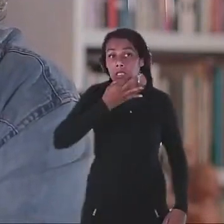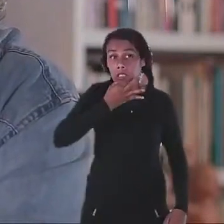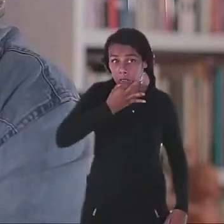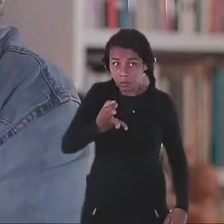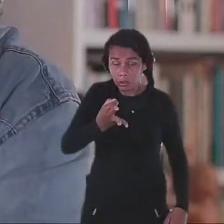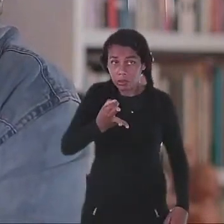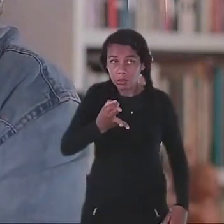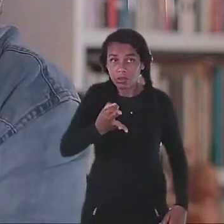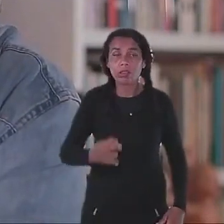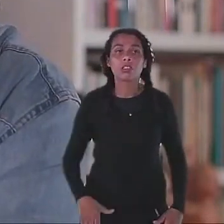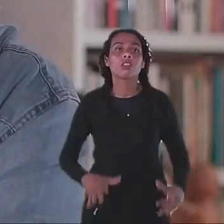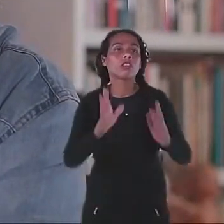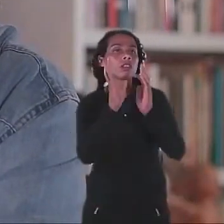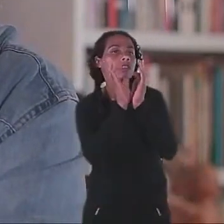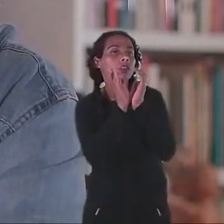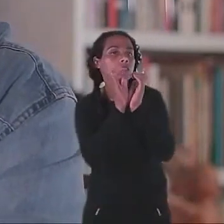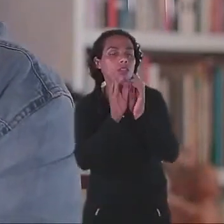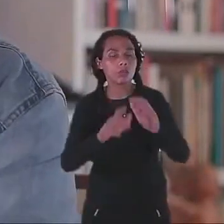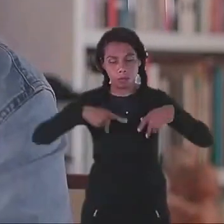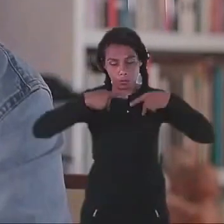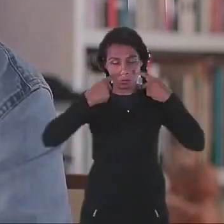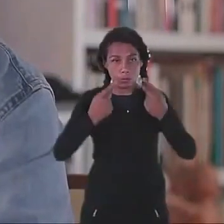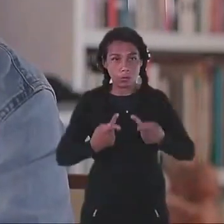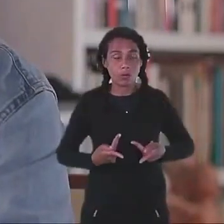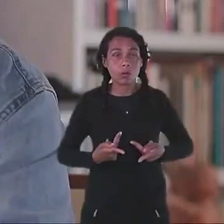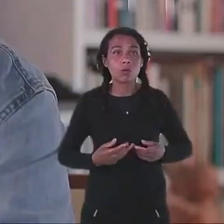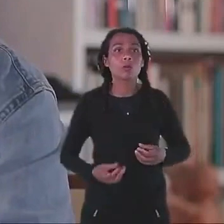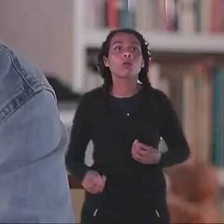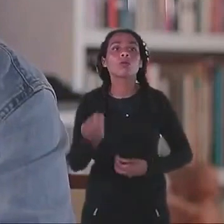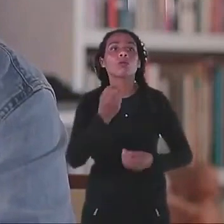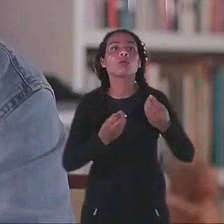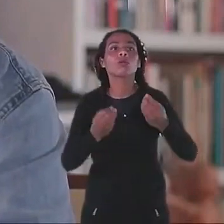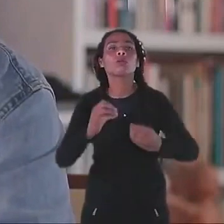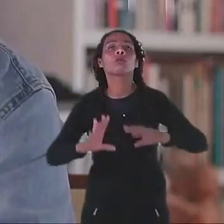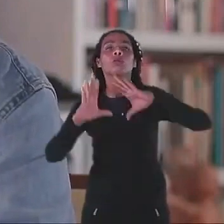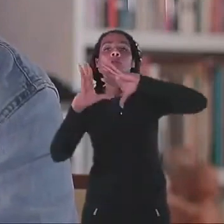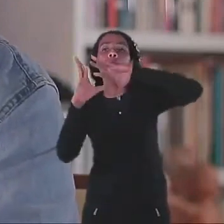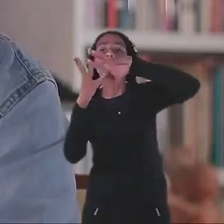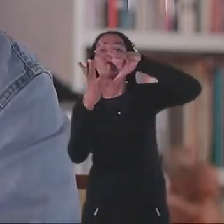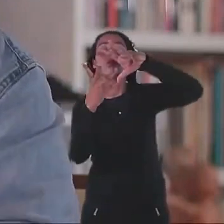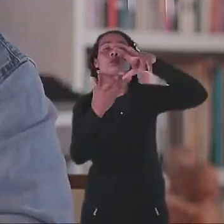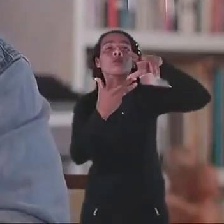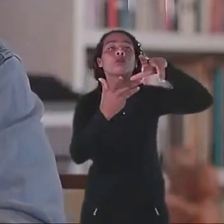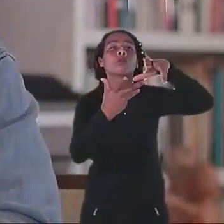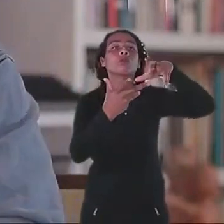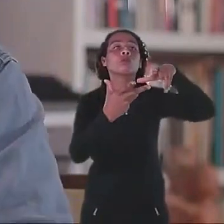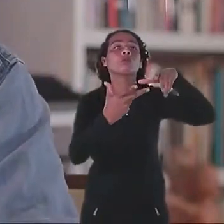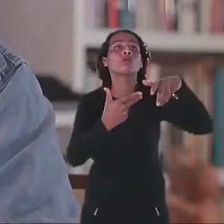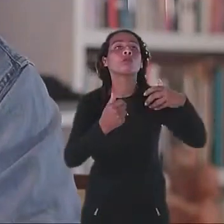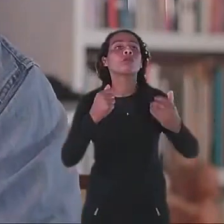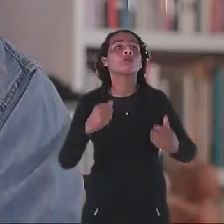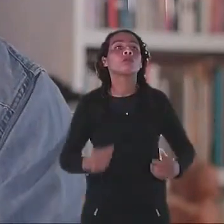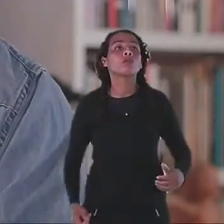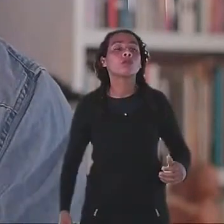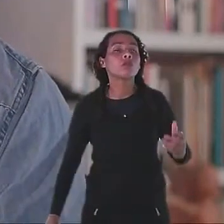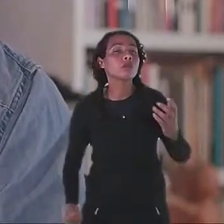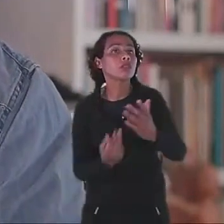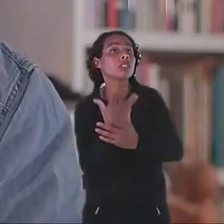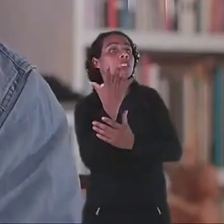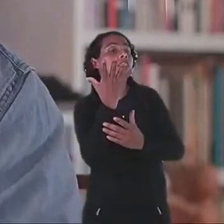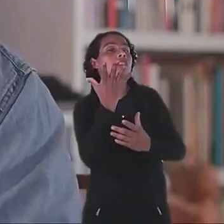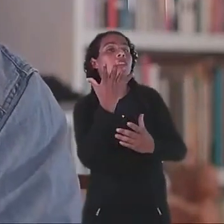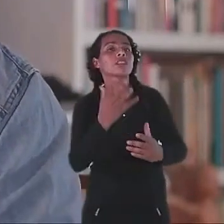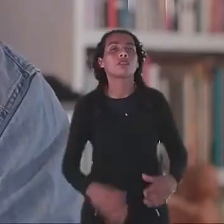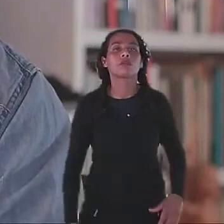cérebro humano esculpiu o universo como nós o conhecemos. Portanto, você que está aí nos assistindo, tem um